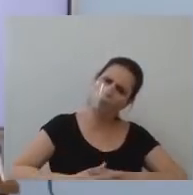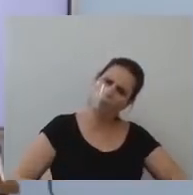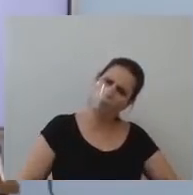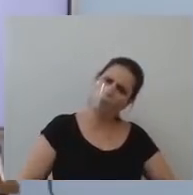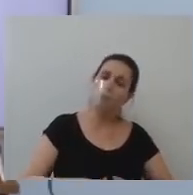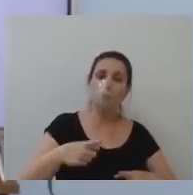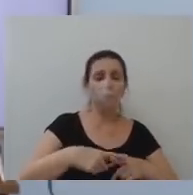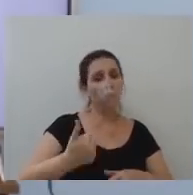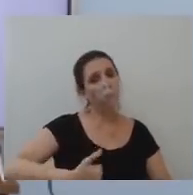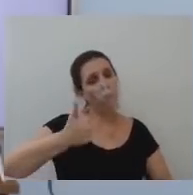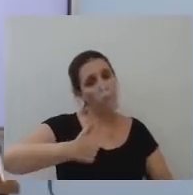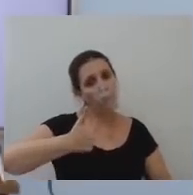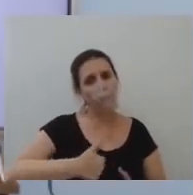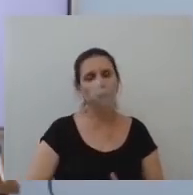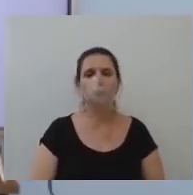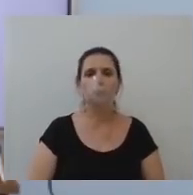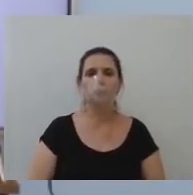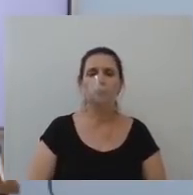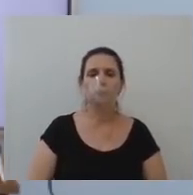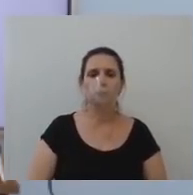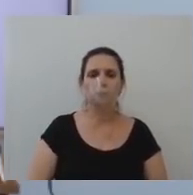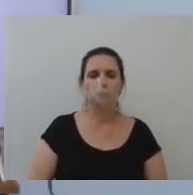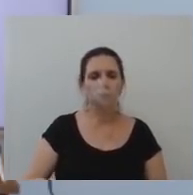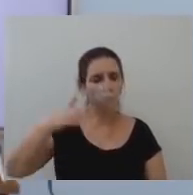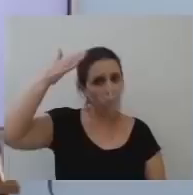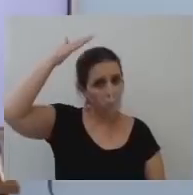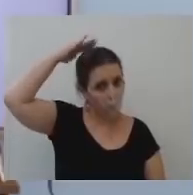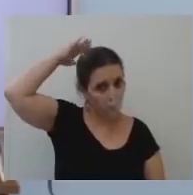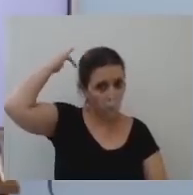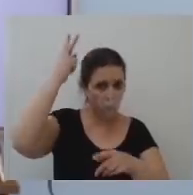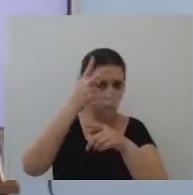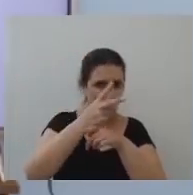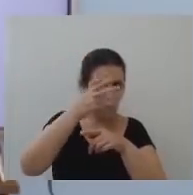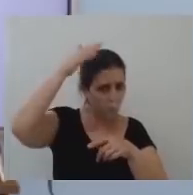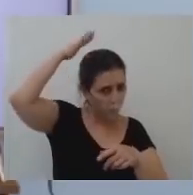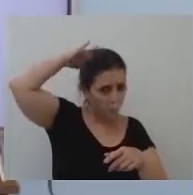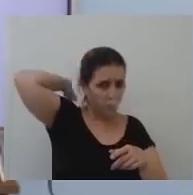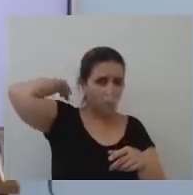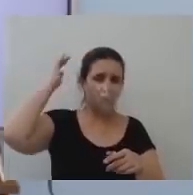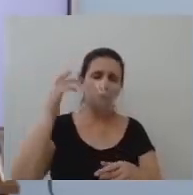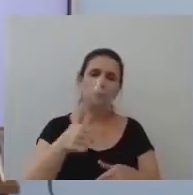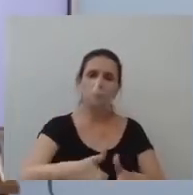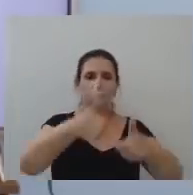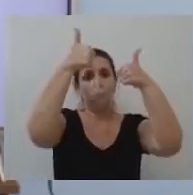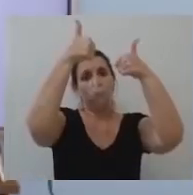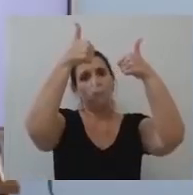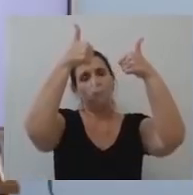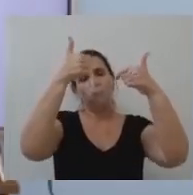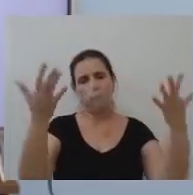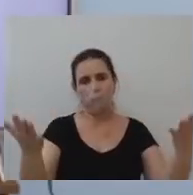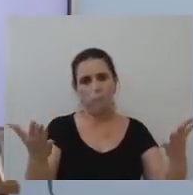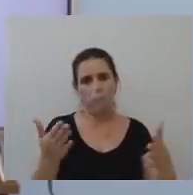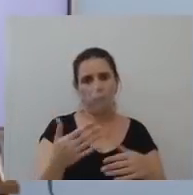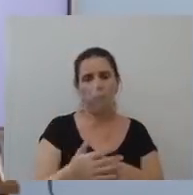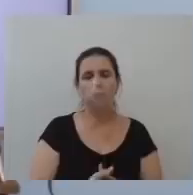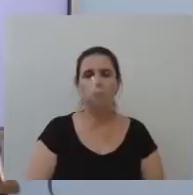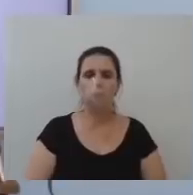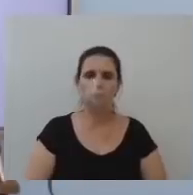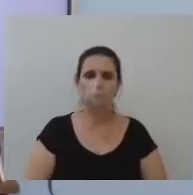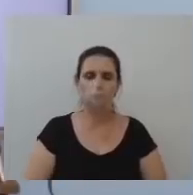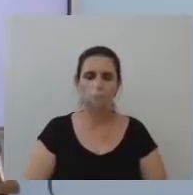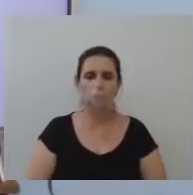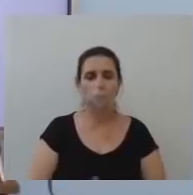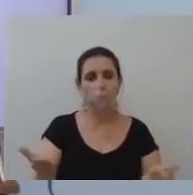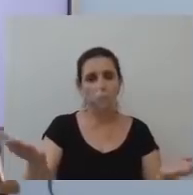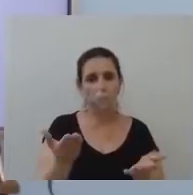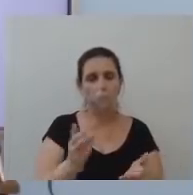a qualidade da câmera traseira é bem superior à da câmera frontal. Então,